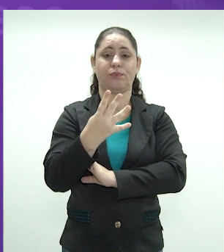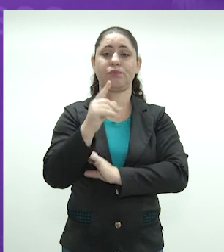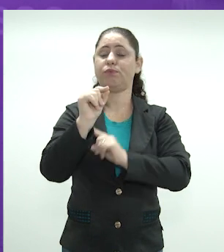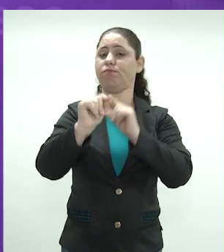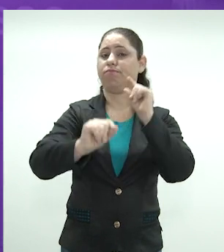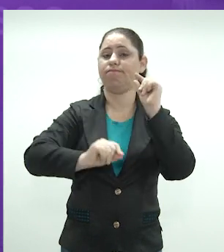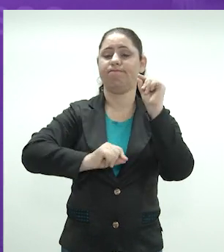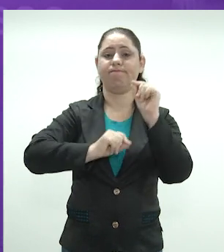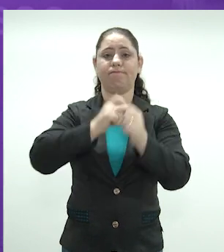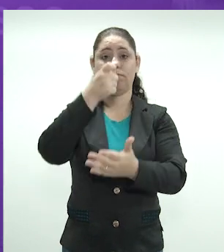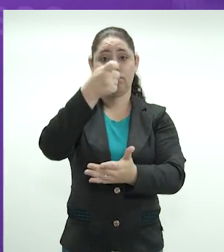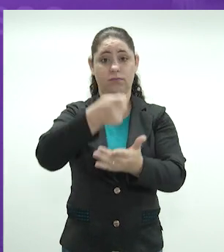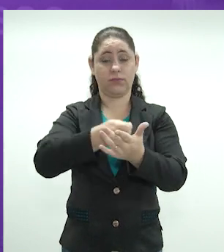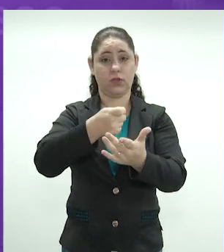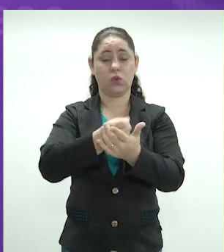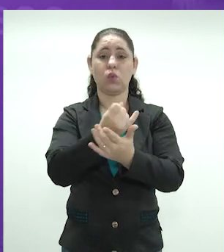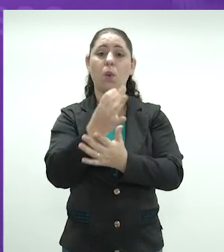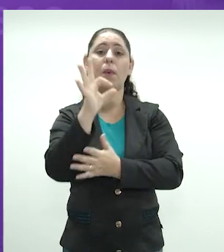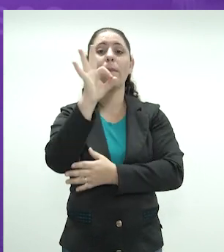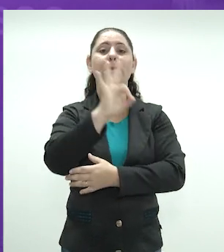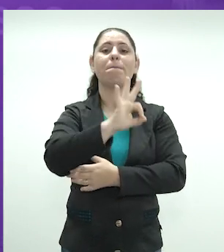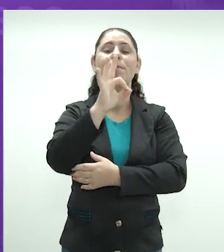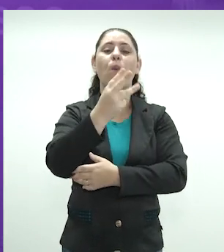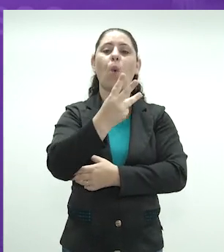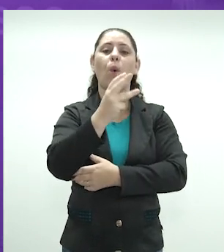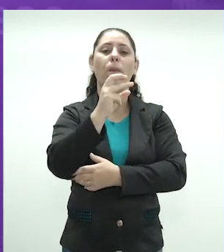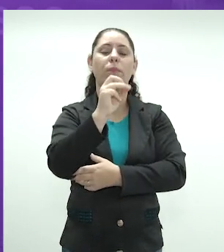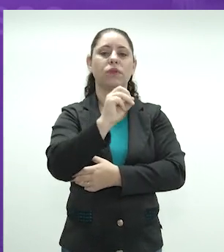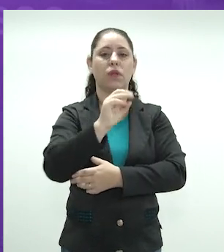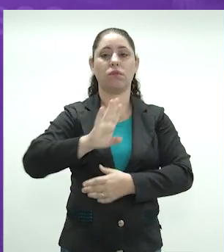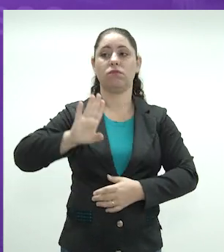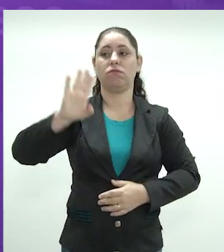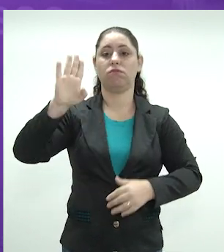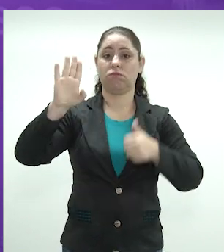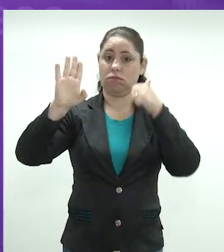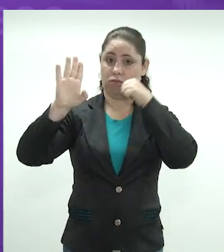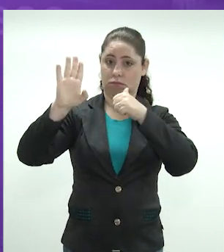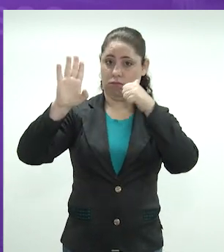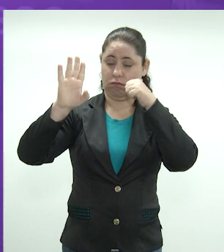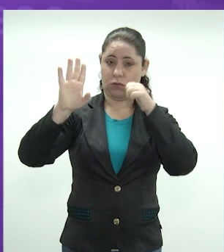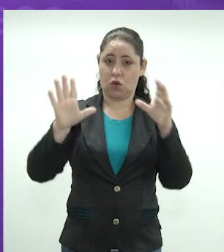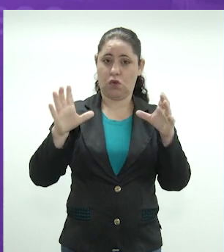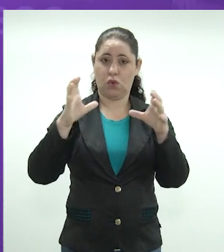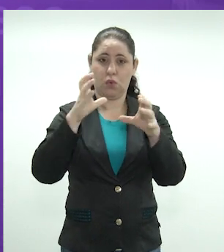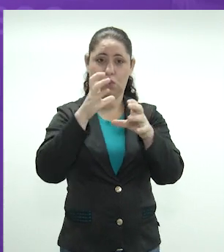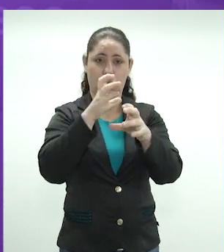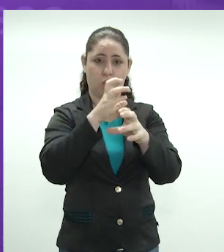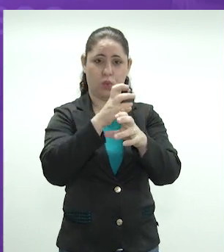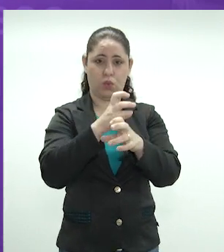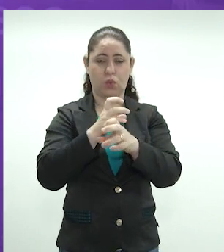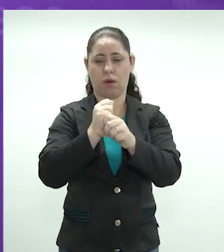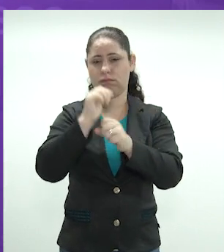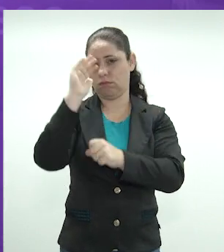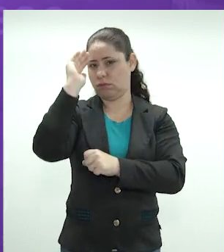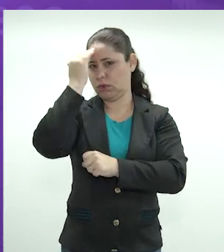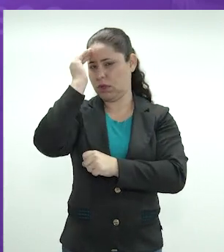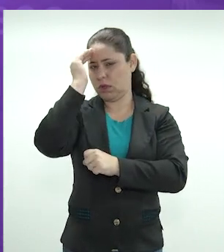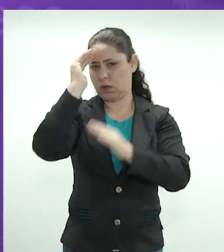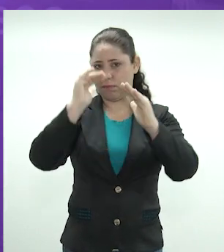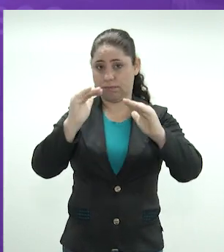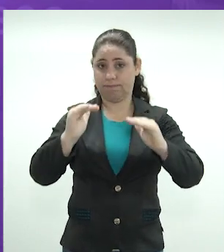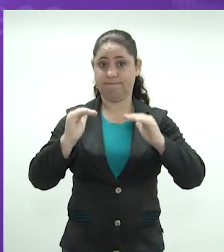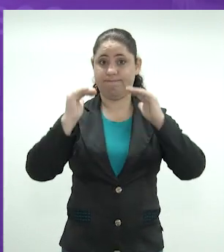que tornou obrigatório um mínimo de 30% de candidaturas, que se somou a um entendimento